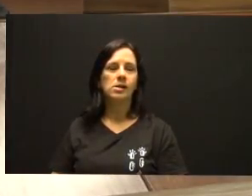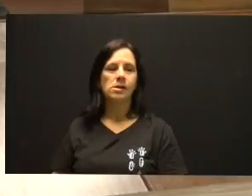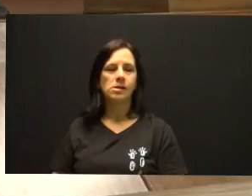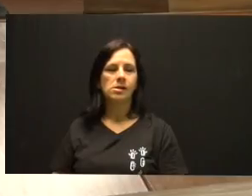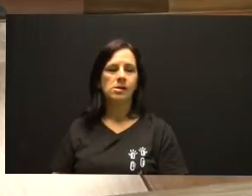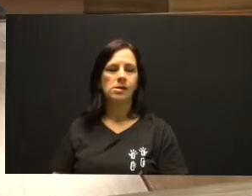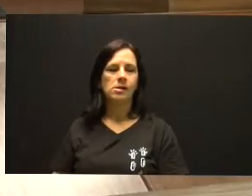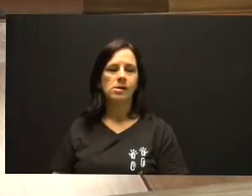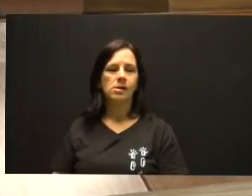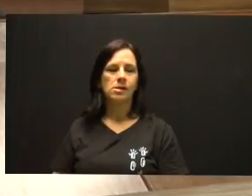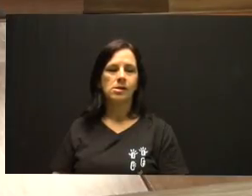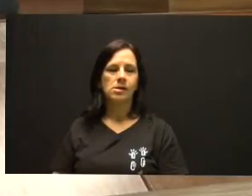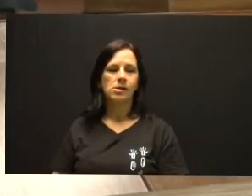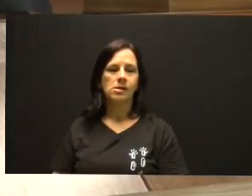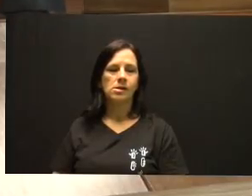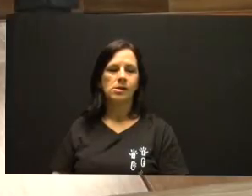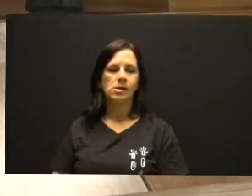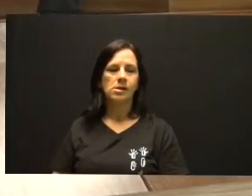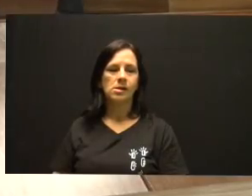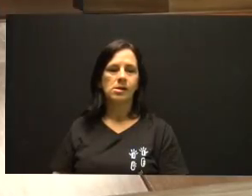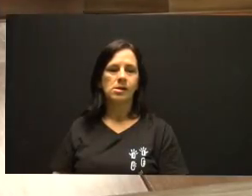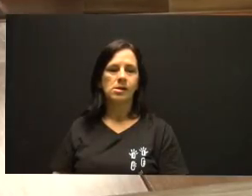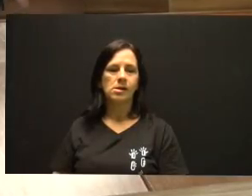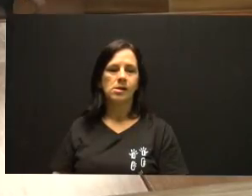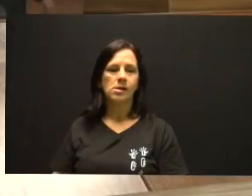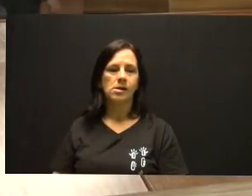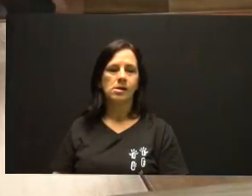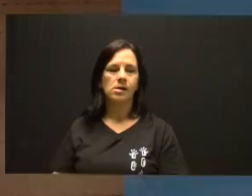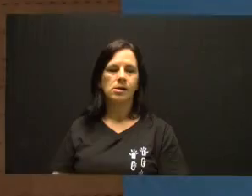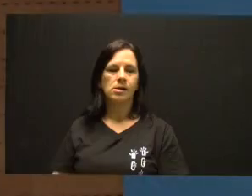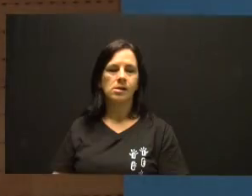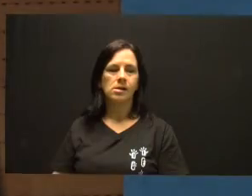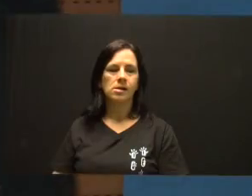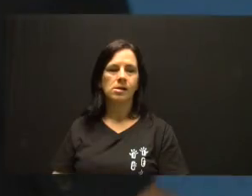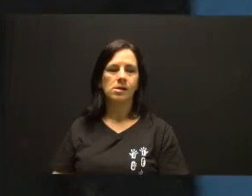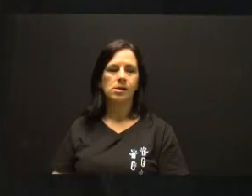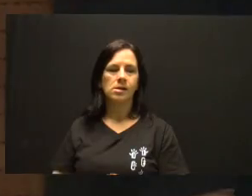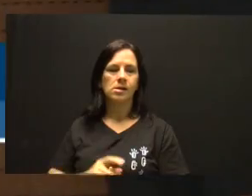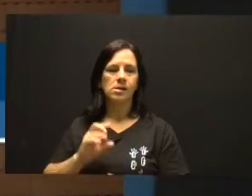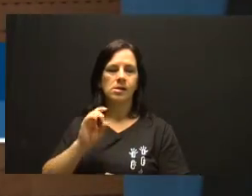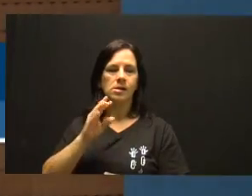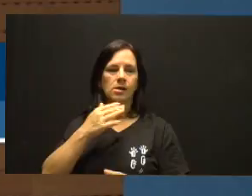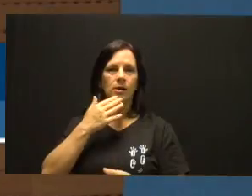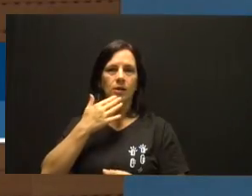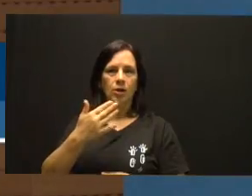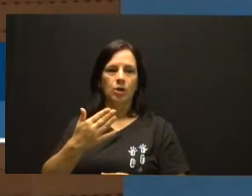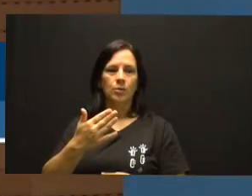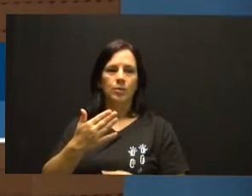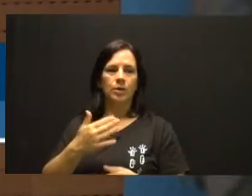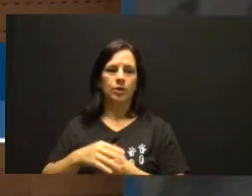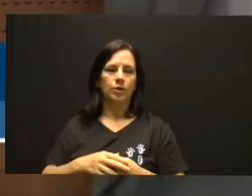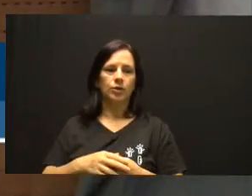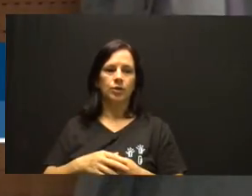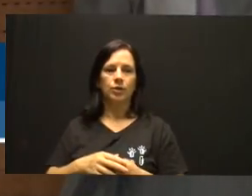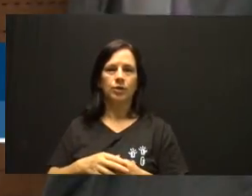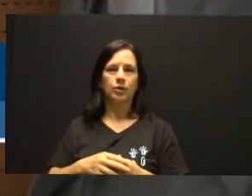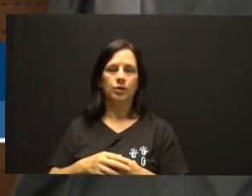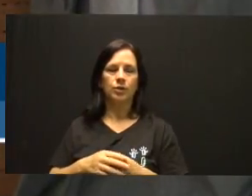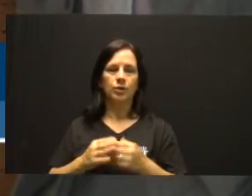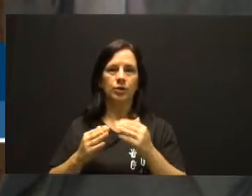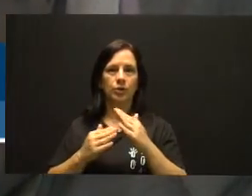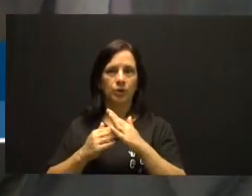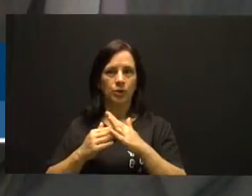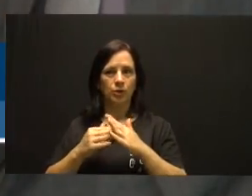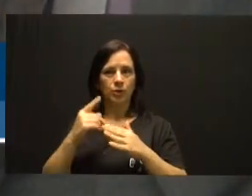Eu pensei que o meu era rapidinho. Roxinho, permanece com a palavra, vereador Rafael Tucla. Só para elucidar, eu pedi uma questão de ordem, interrompendo a sessão,